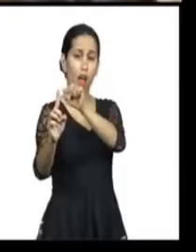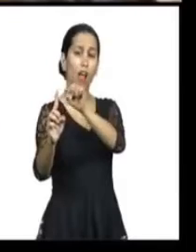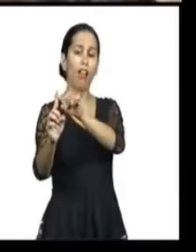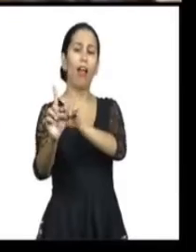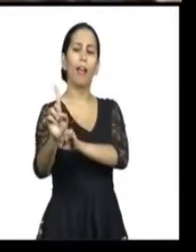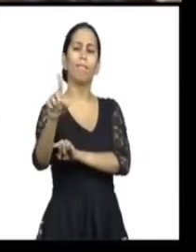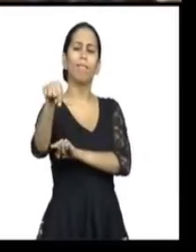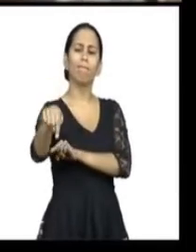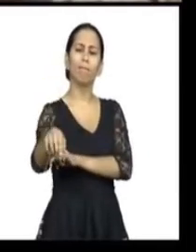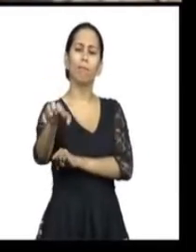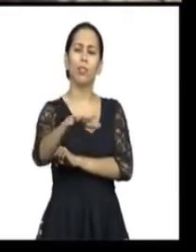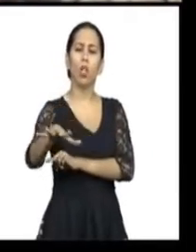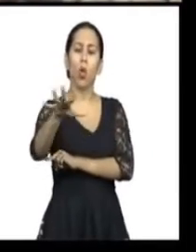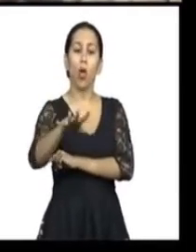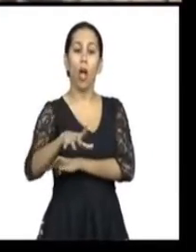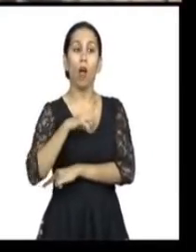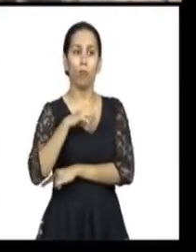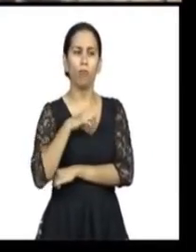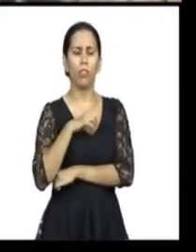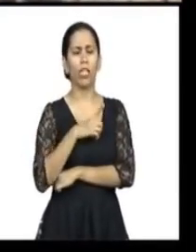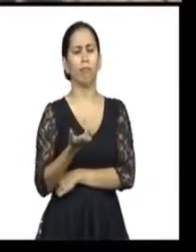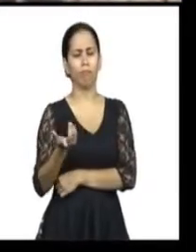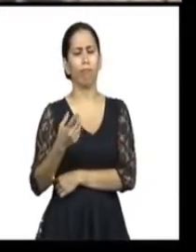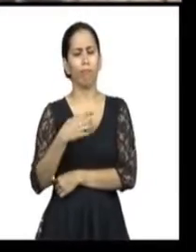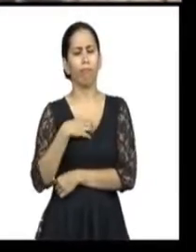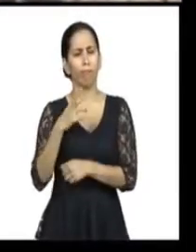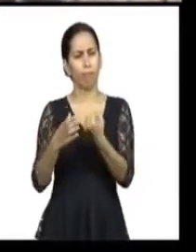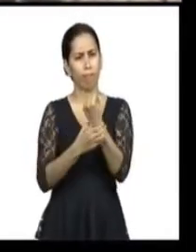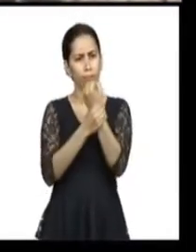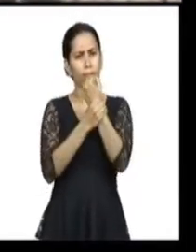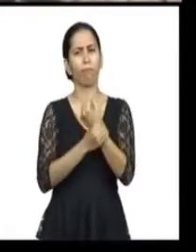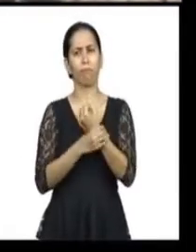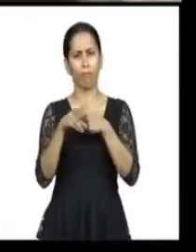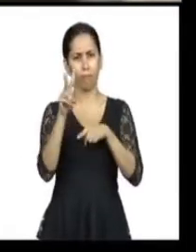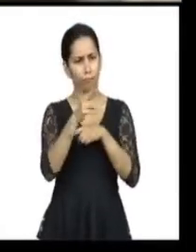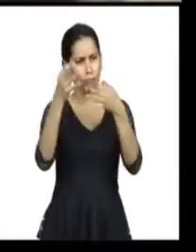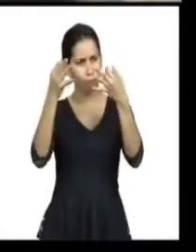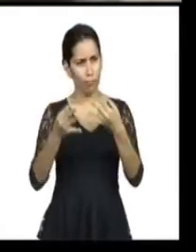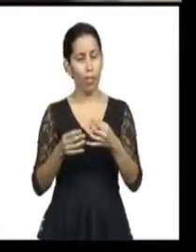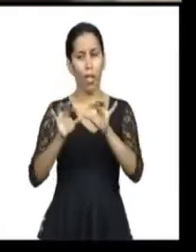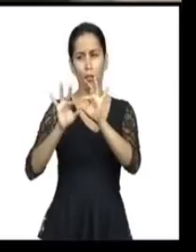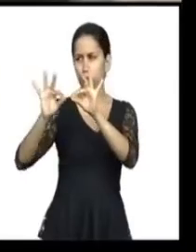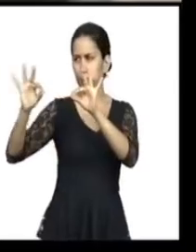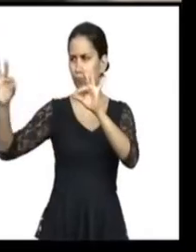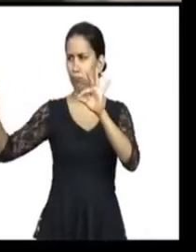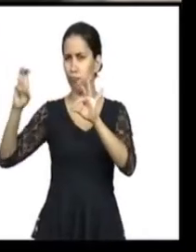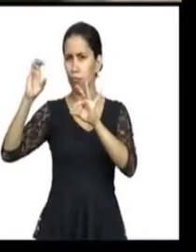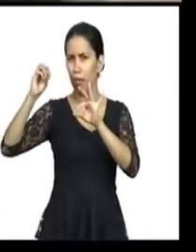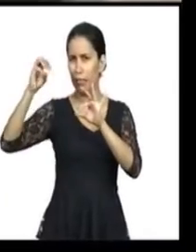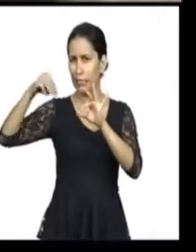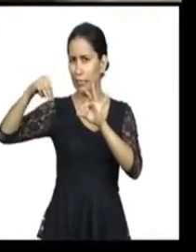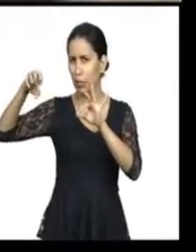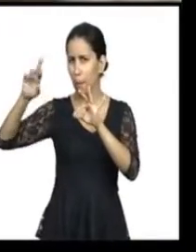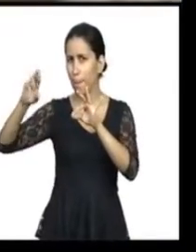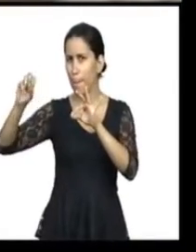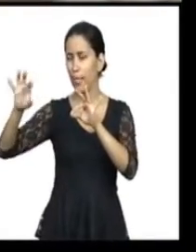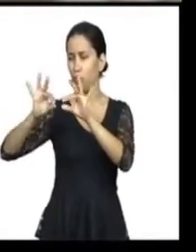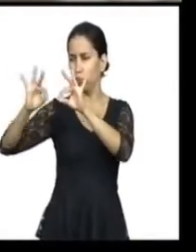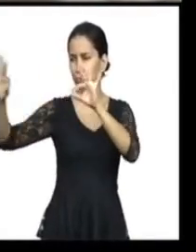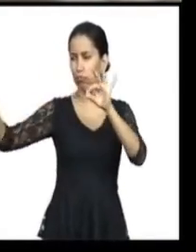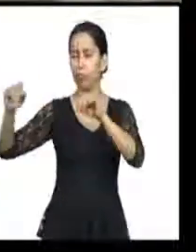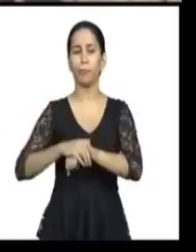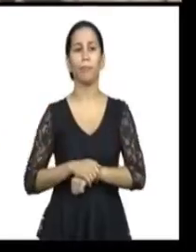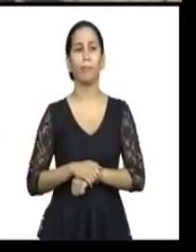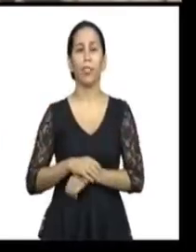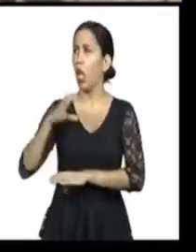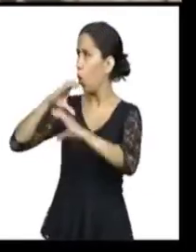desloca a um ponto seguro, que no nosso caso é 500 metros de distância mínimo da área de detonação. E a comunicação também é um fator essencial nessa